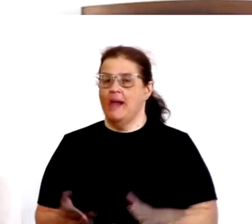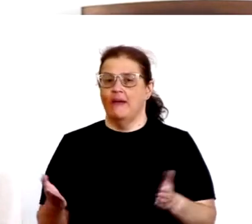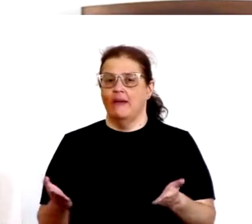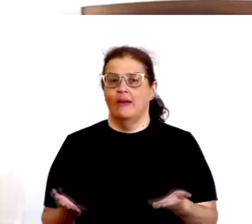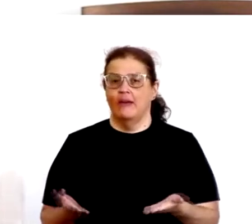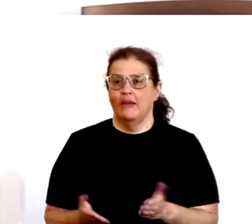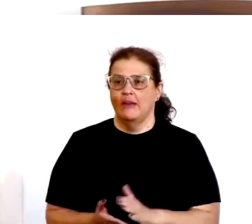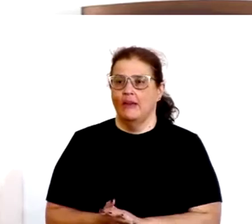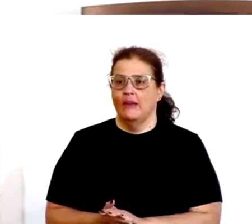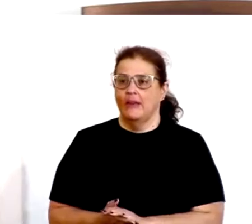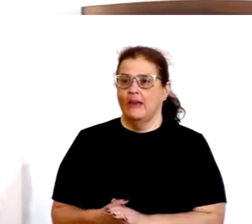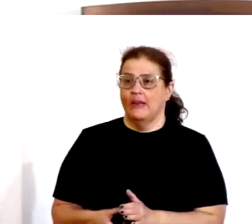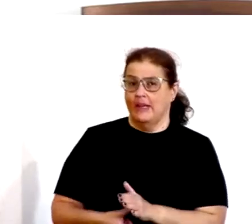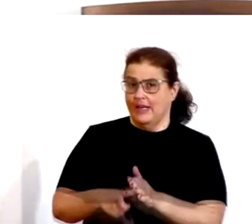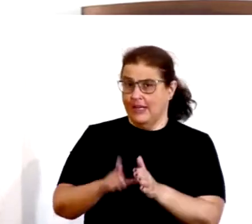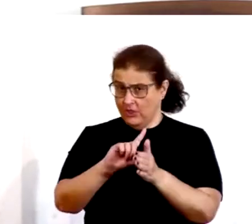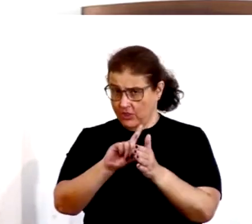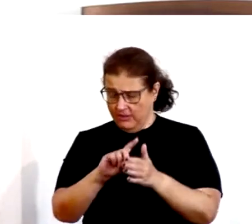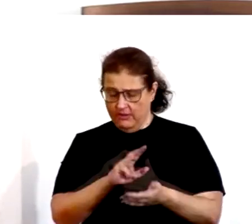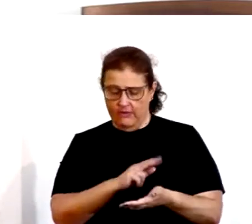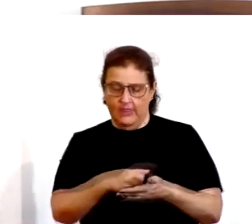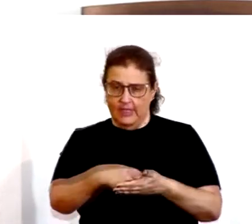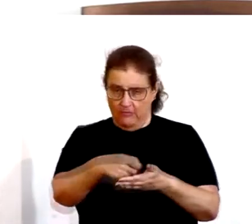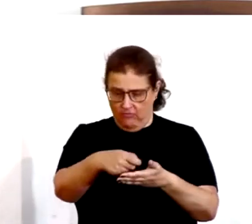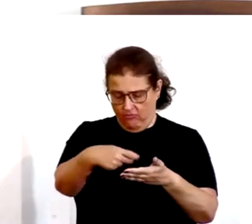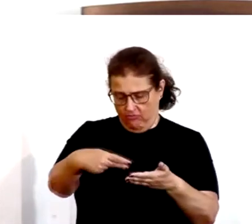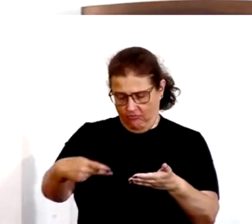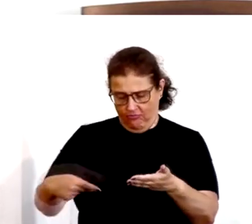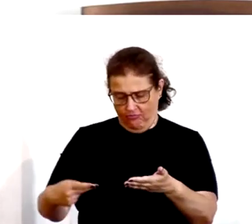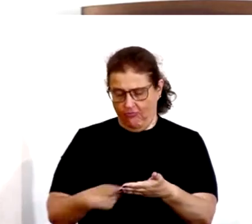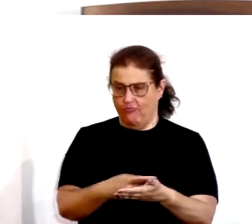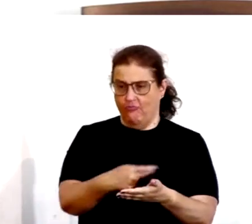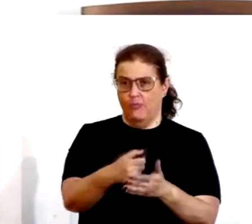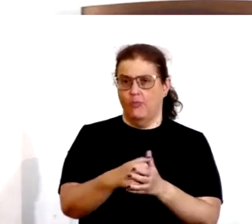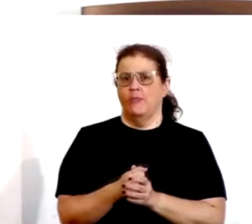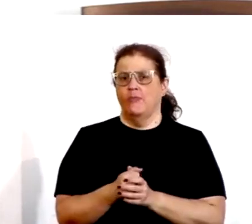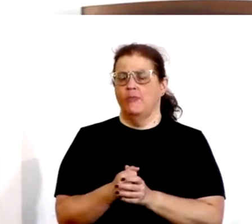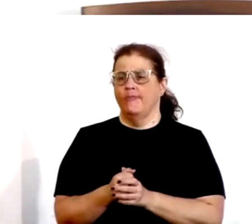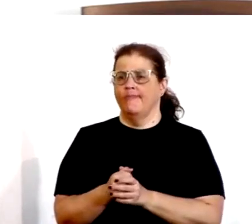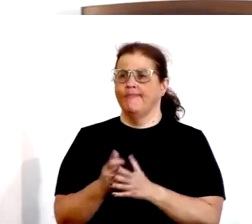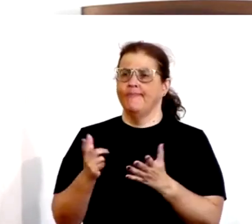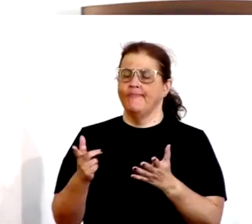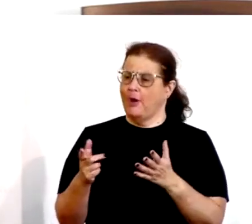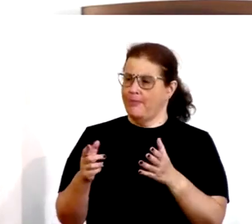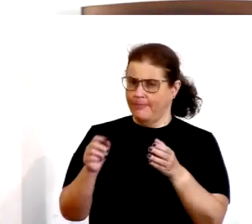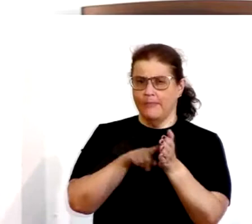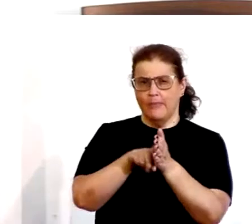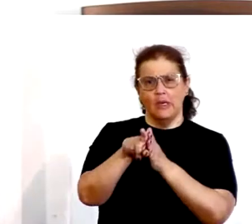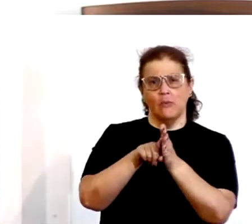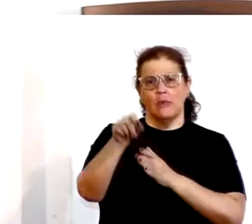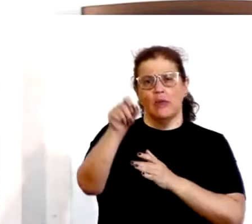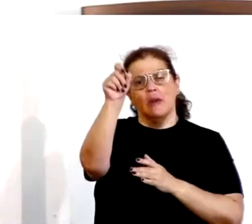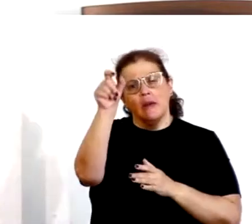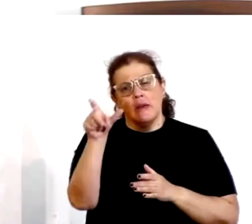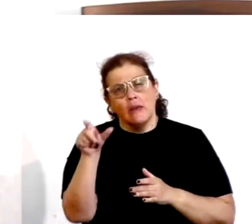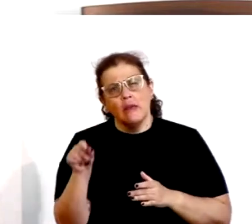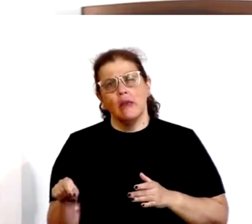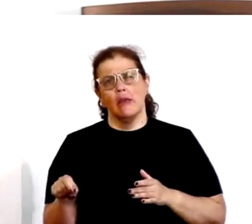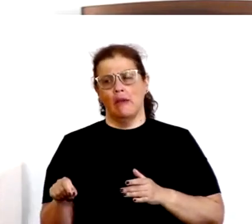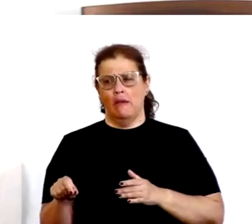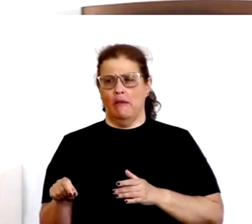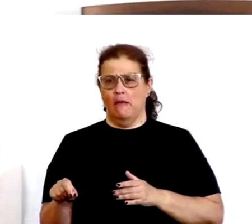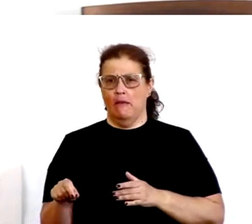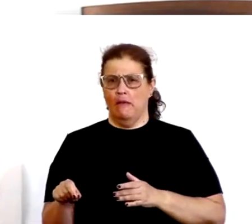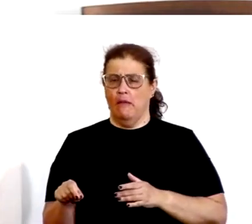você, antes de desenhar, pense um pouquinho. Quem é para vocês um modelo que vocês gostam